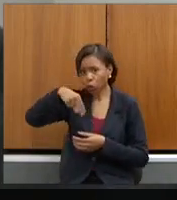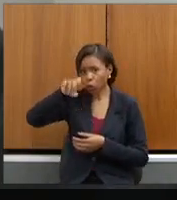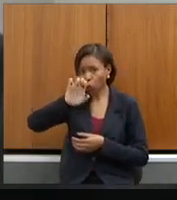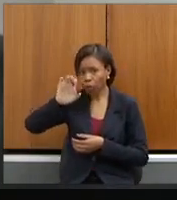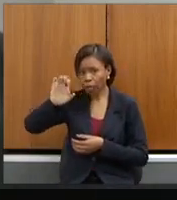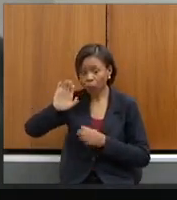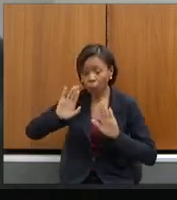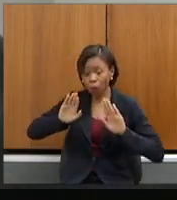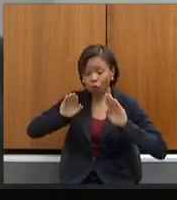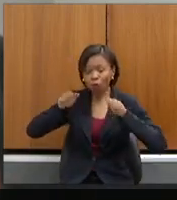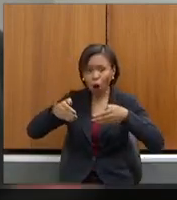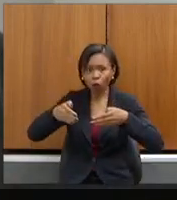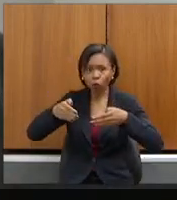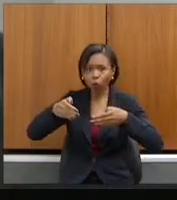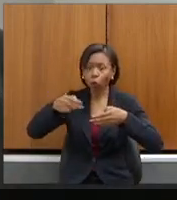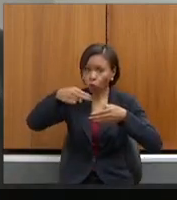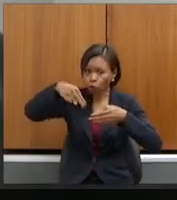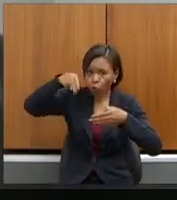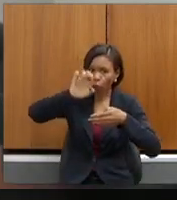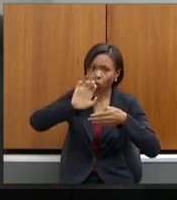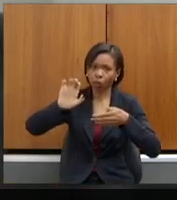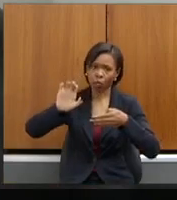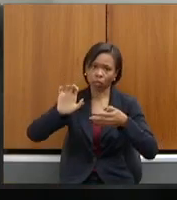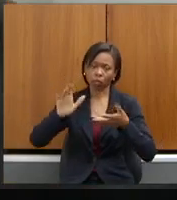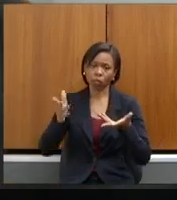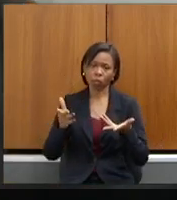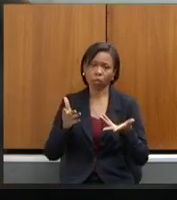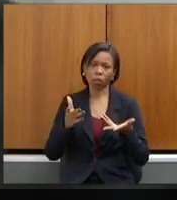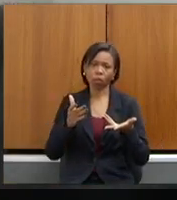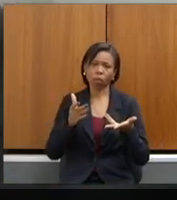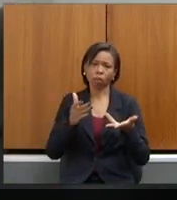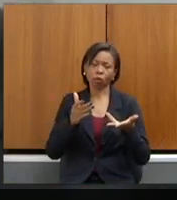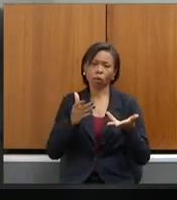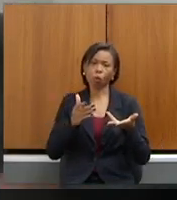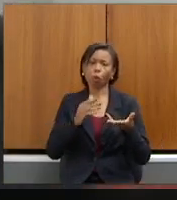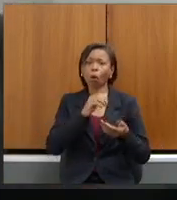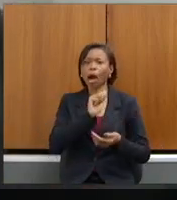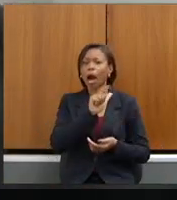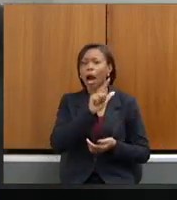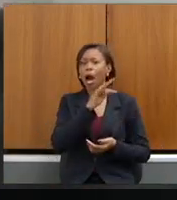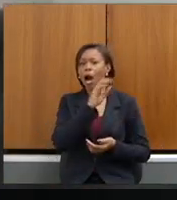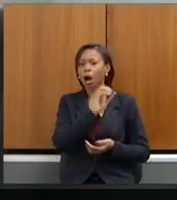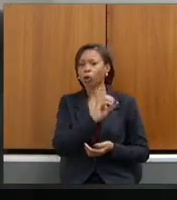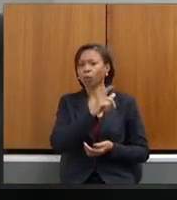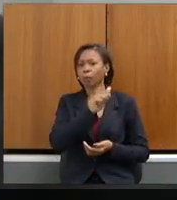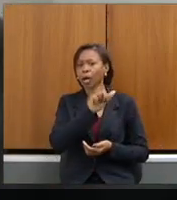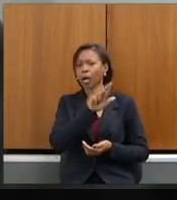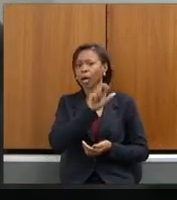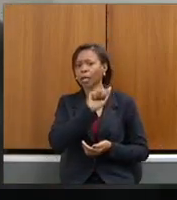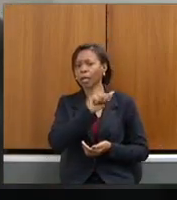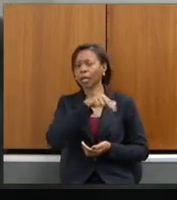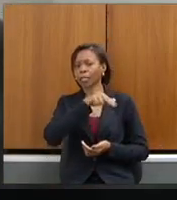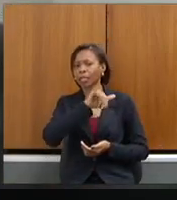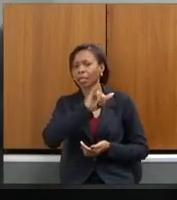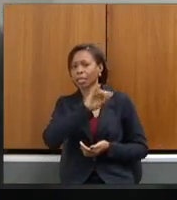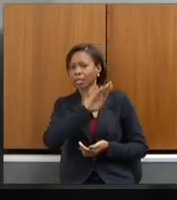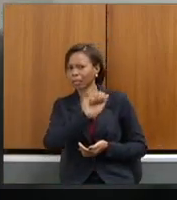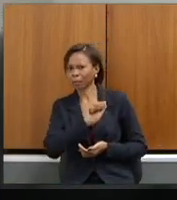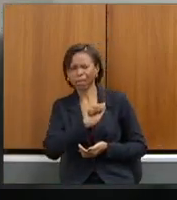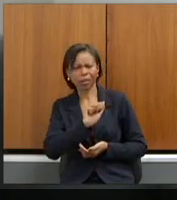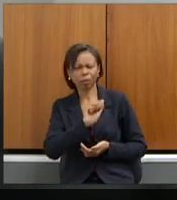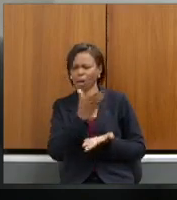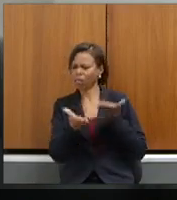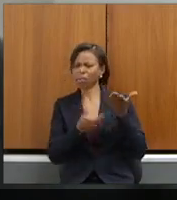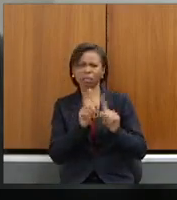noroeste não né o alto Paranaíba para poder atendendo noite se ele é seus questionamentos já tá vendo